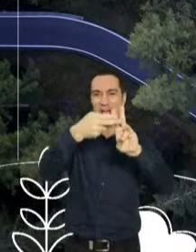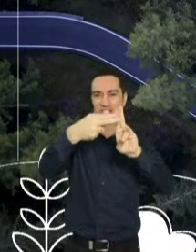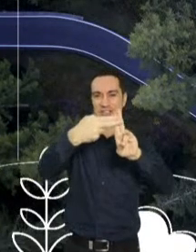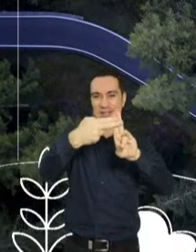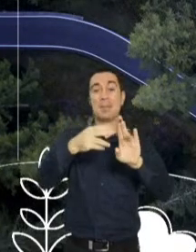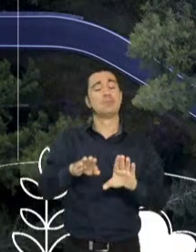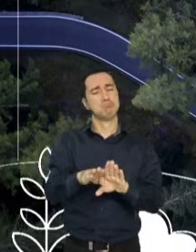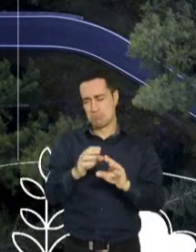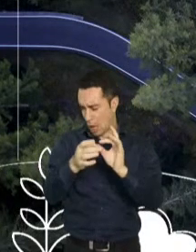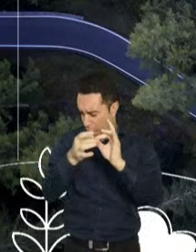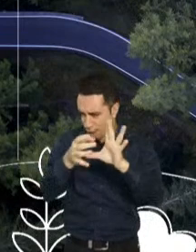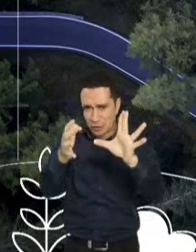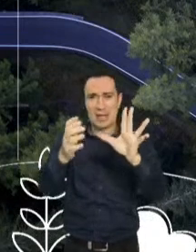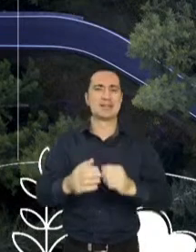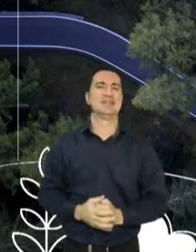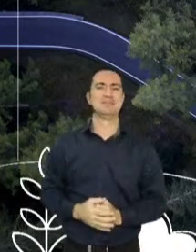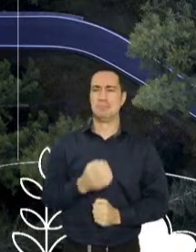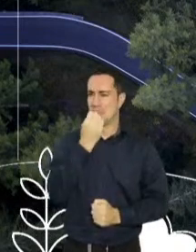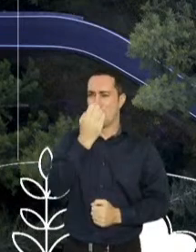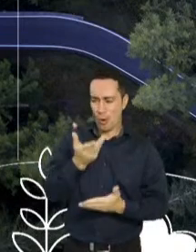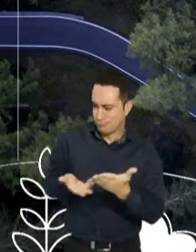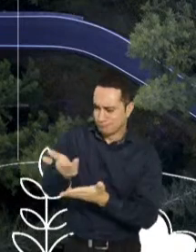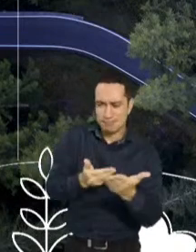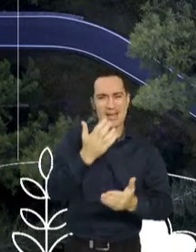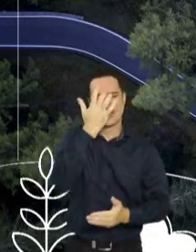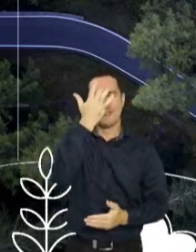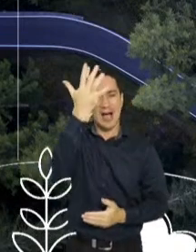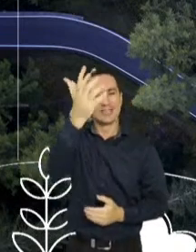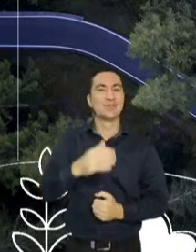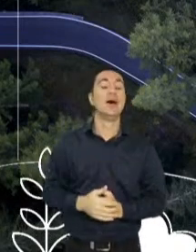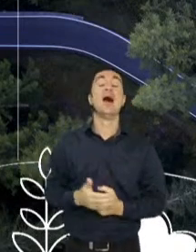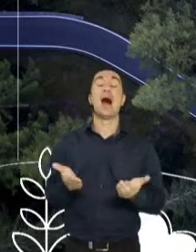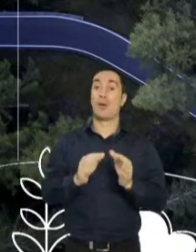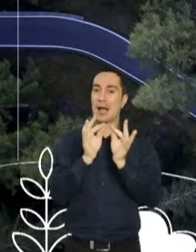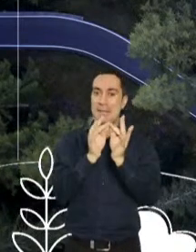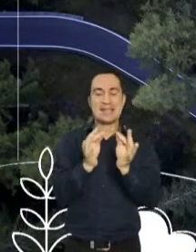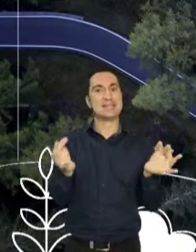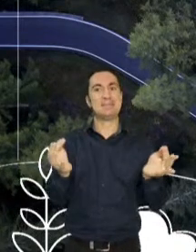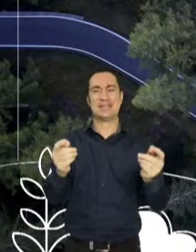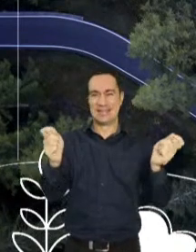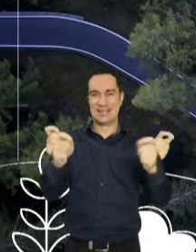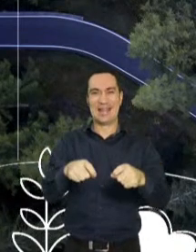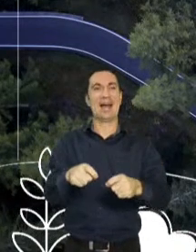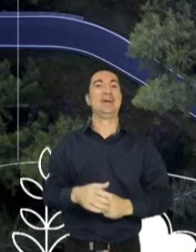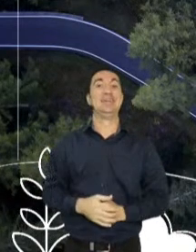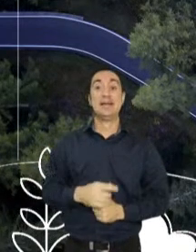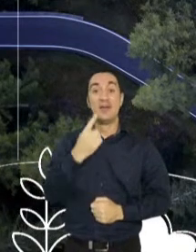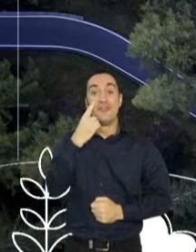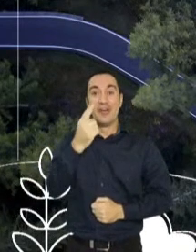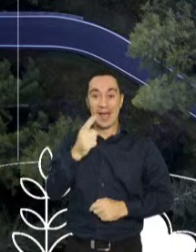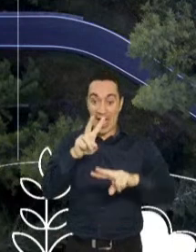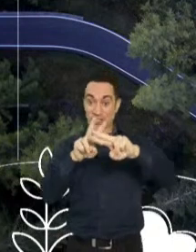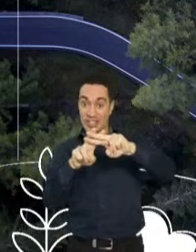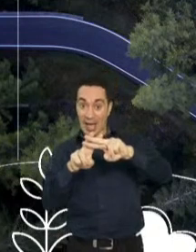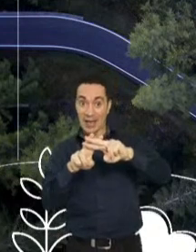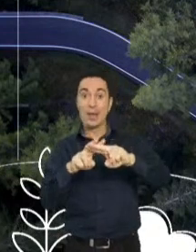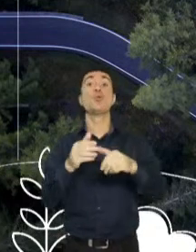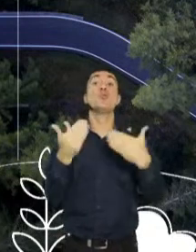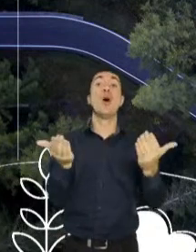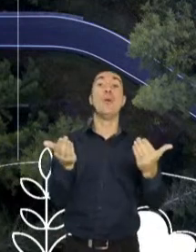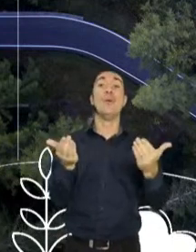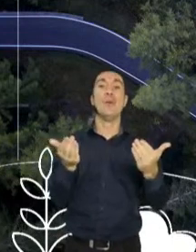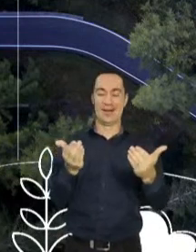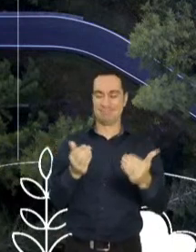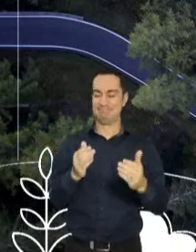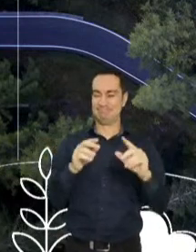ok? Combinado desse jeito? Então fica tudo mais fácil. Agora ficou mais simples, você já está vendo qual a hashtag que você tem que